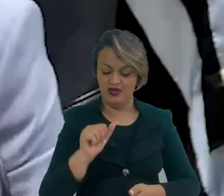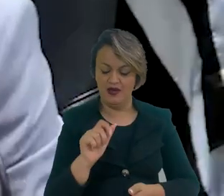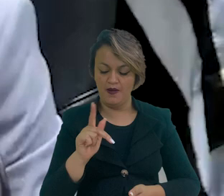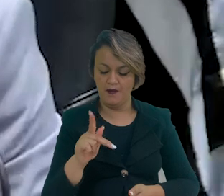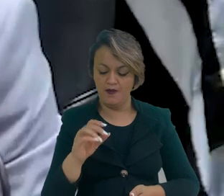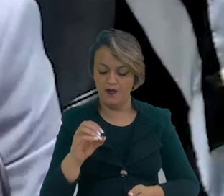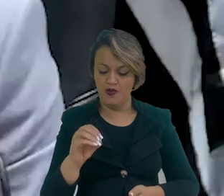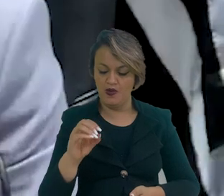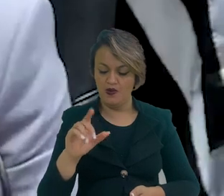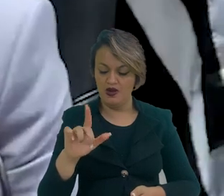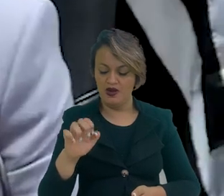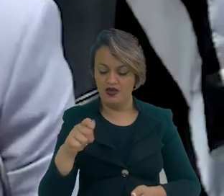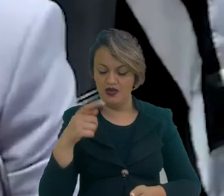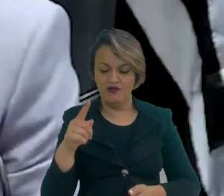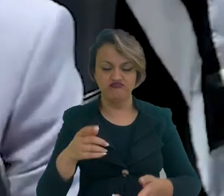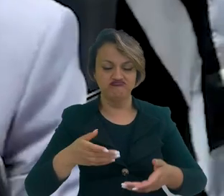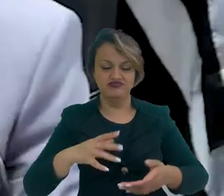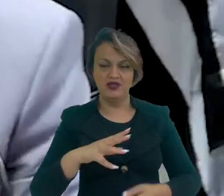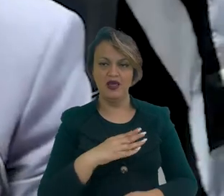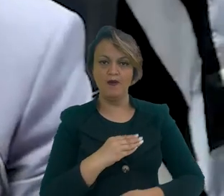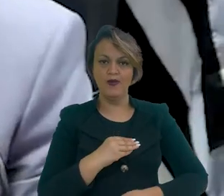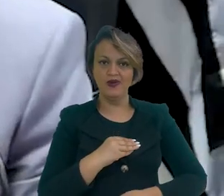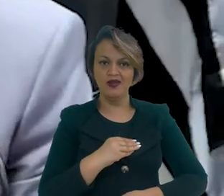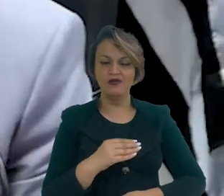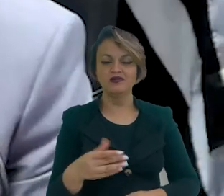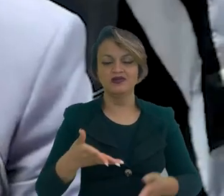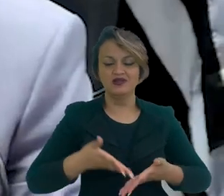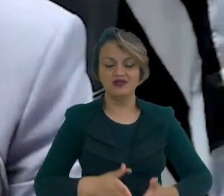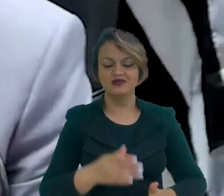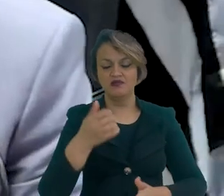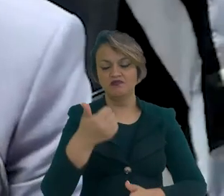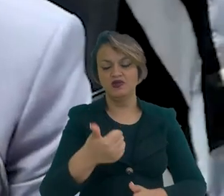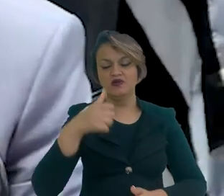1804 ao início